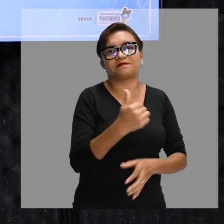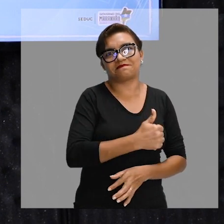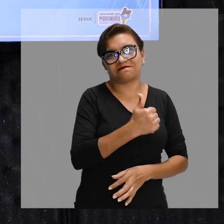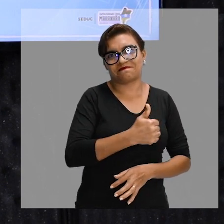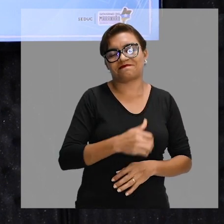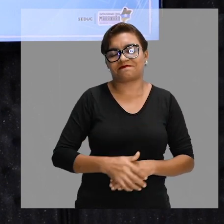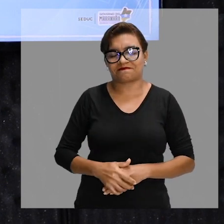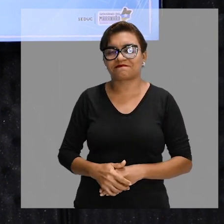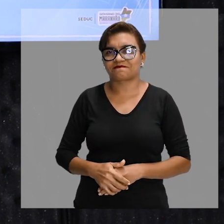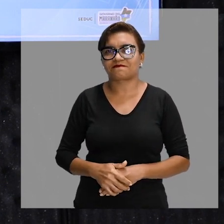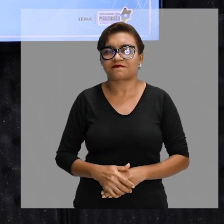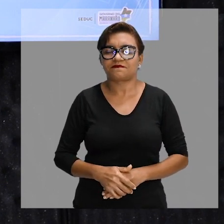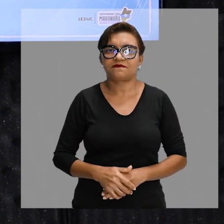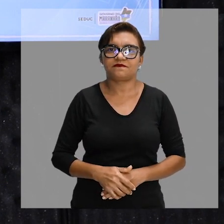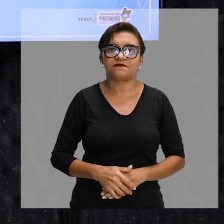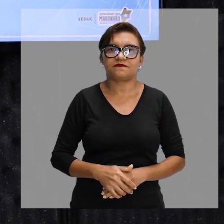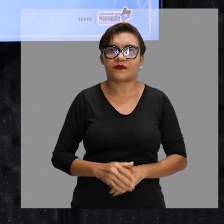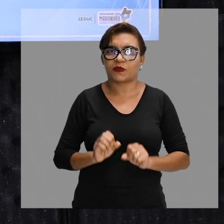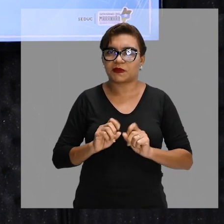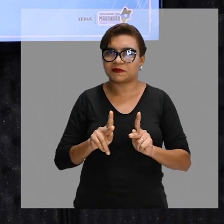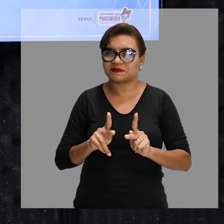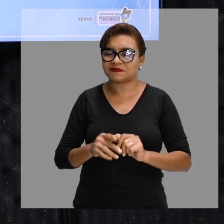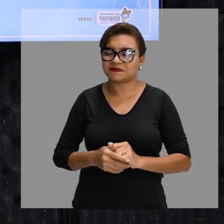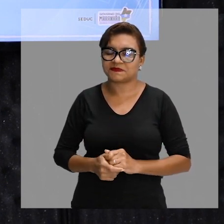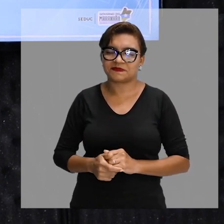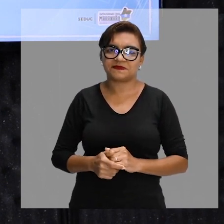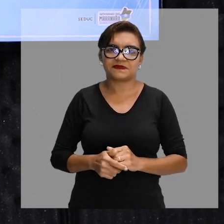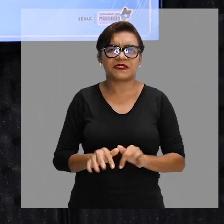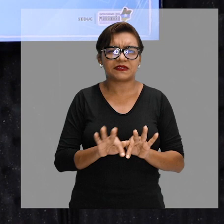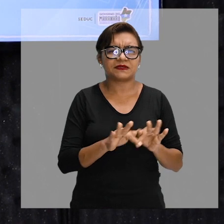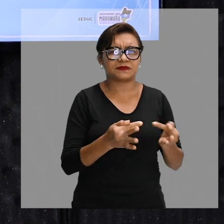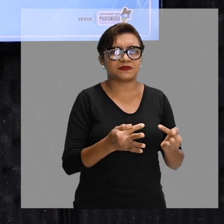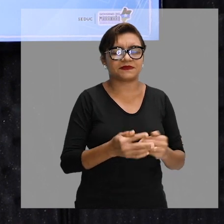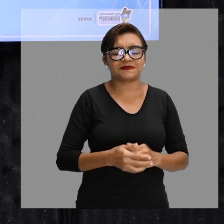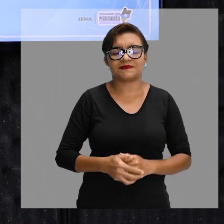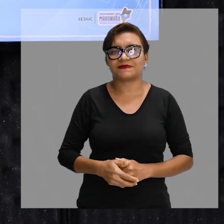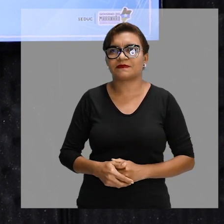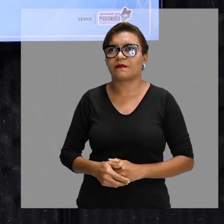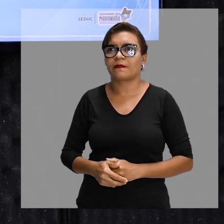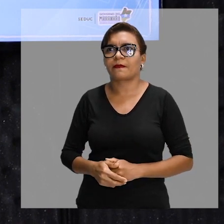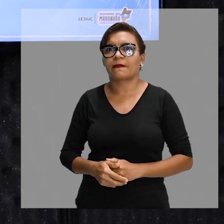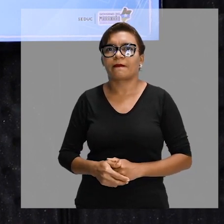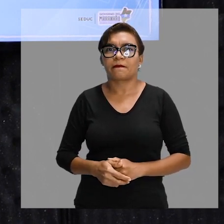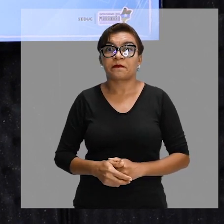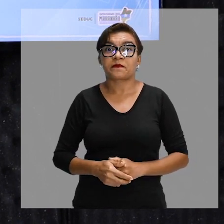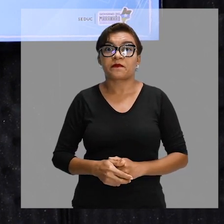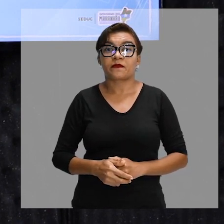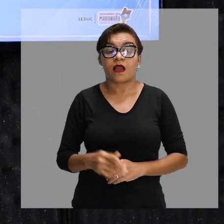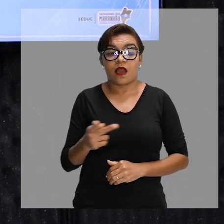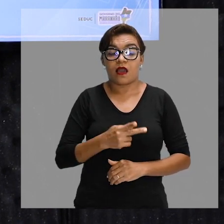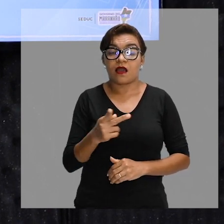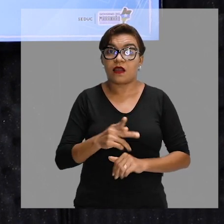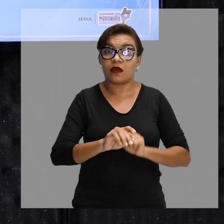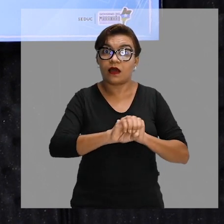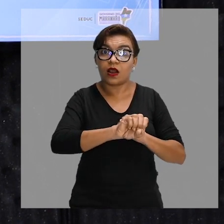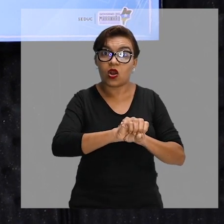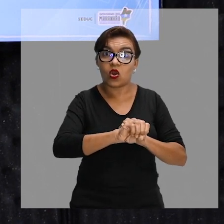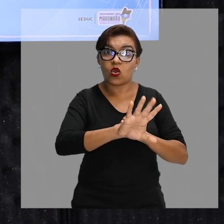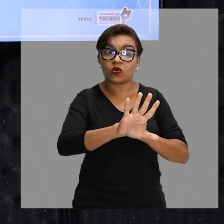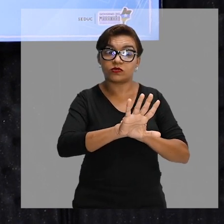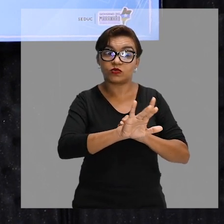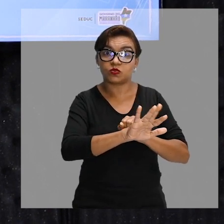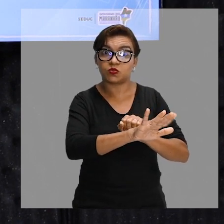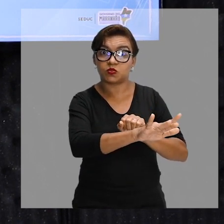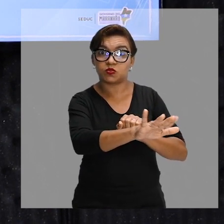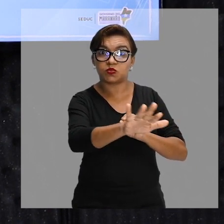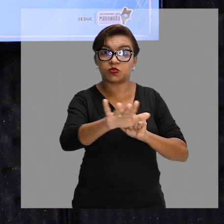luminoso, ou uma fonte de luz primária, certo? Então, muito simples. Ele emitiu luz,